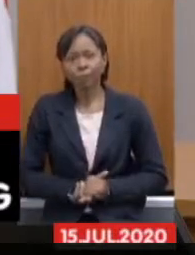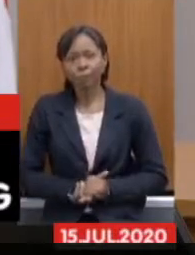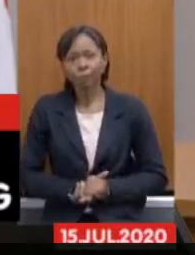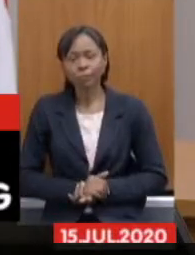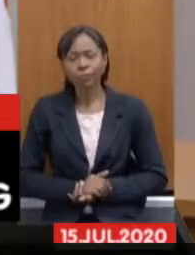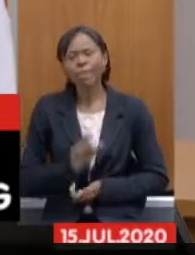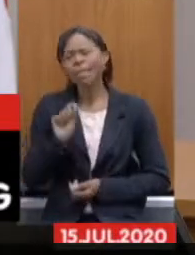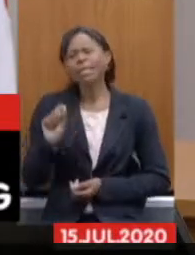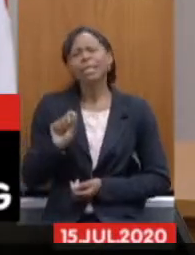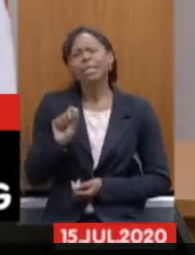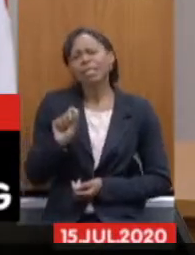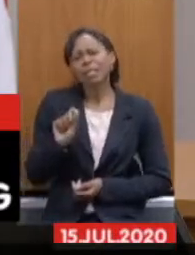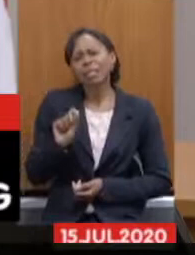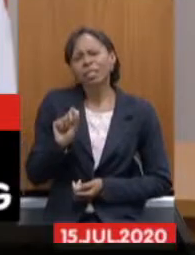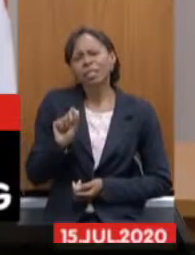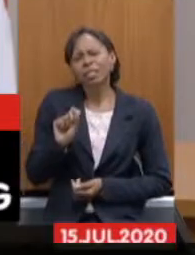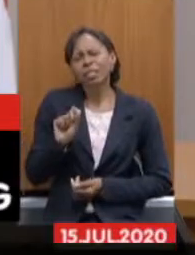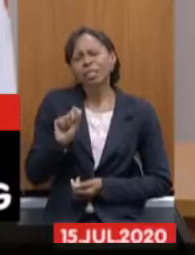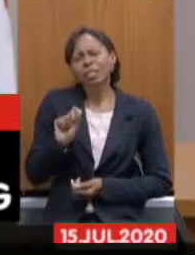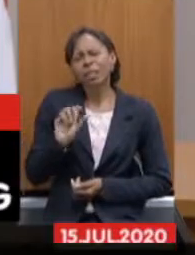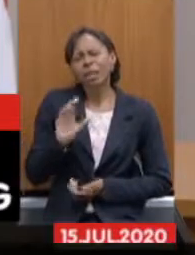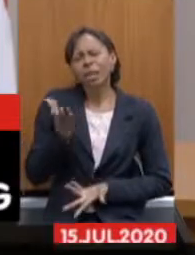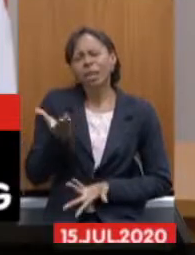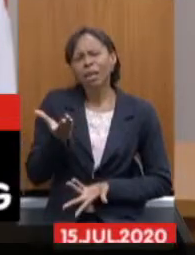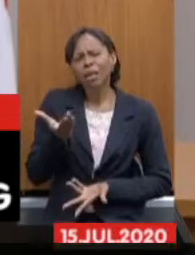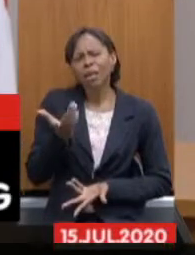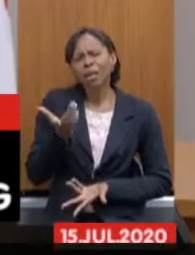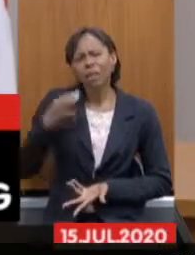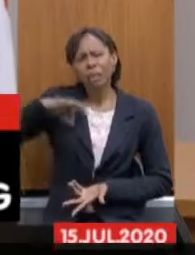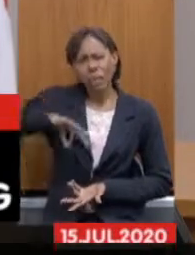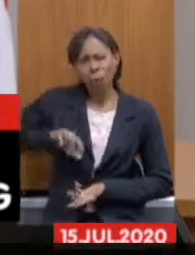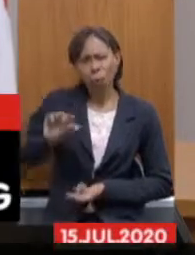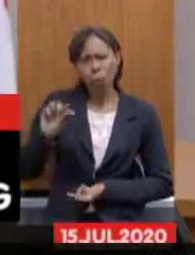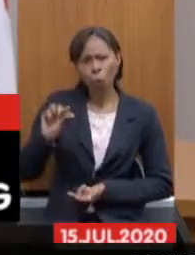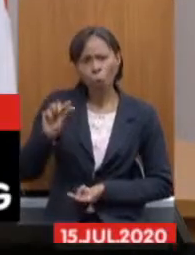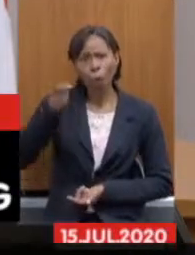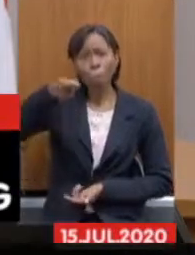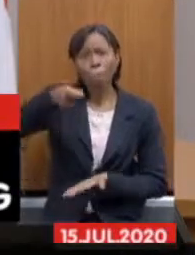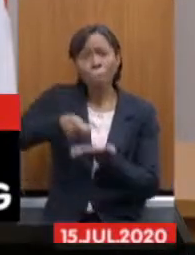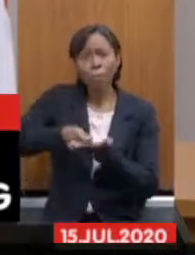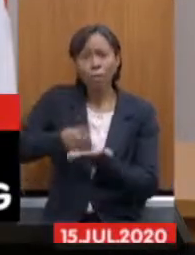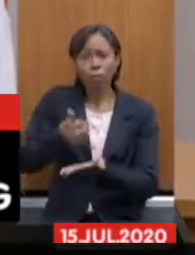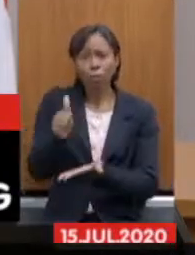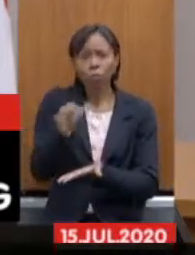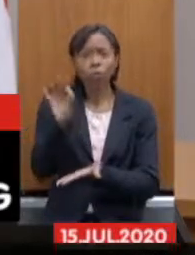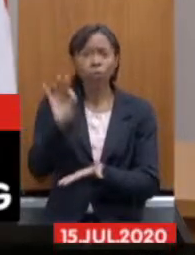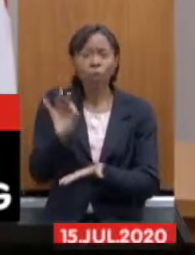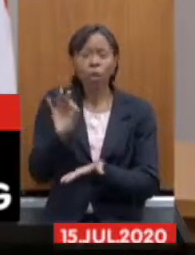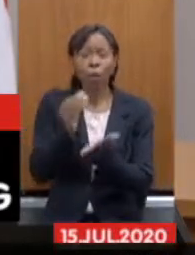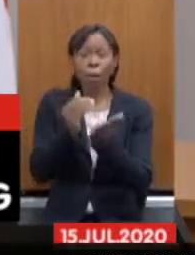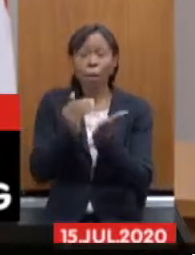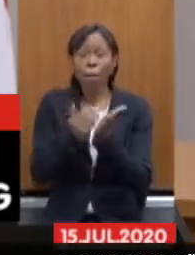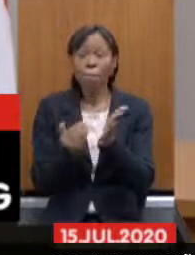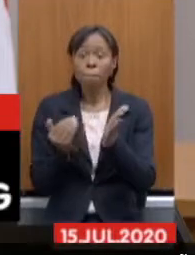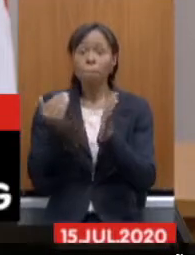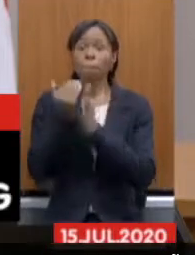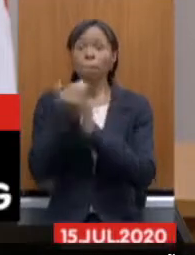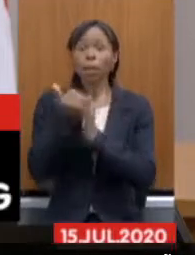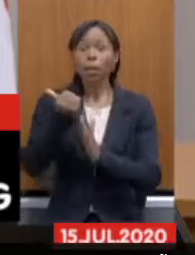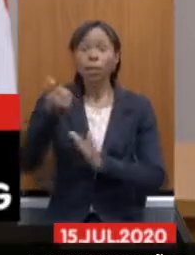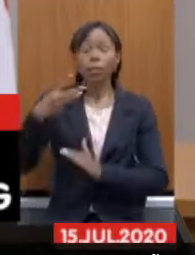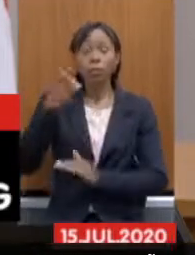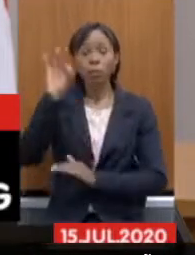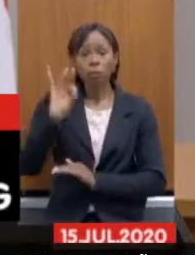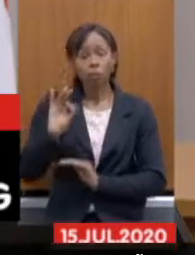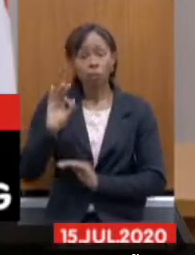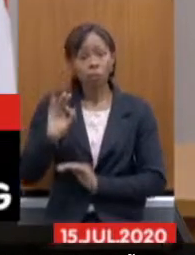e quem está ganhando quem ganhar pouco tá pagando onze por cento vai passar pagar 13